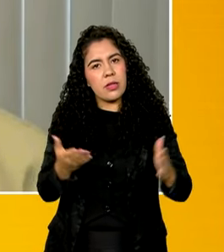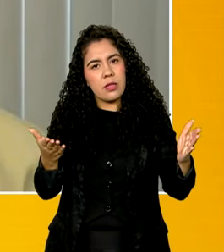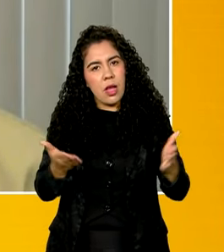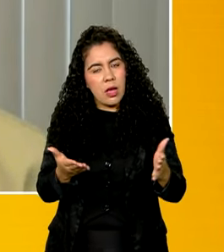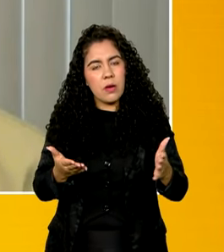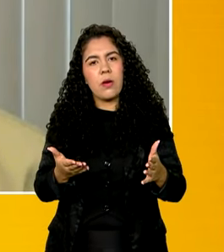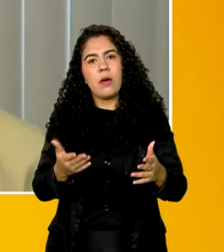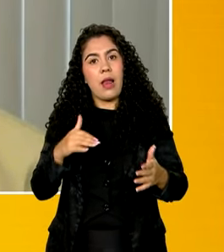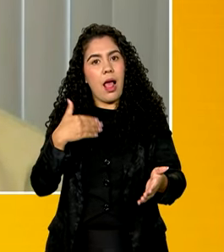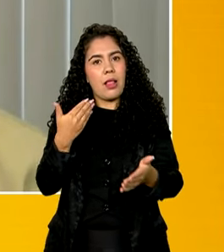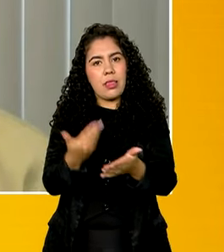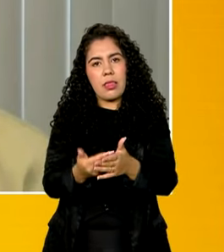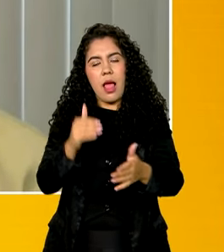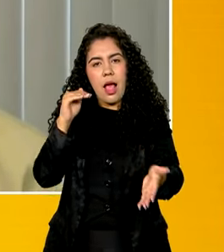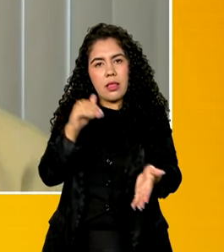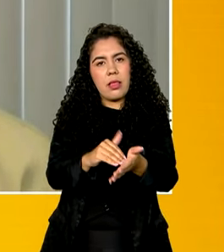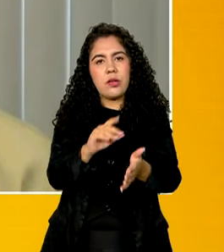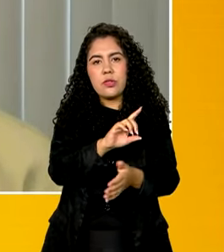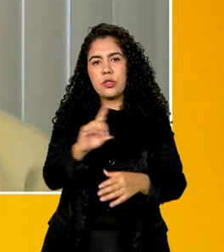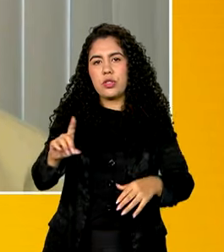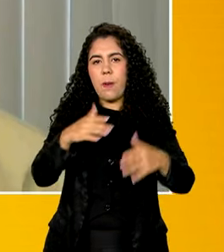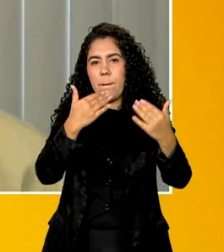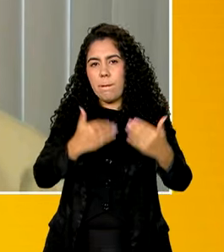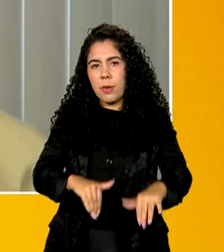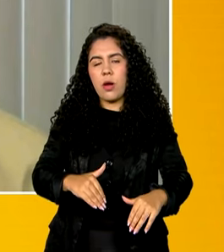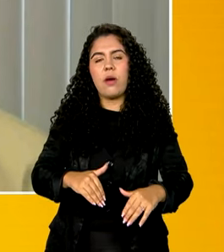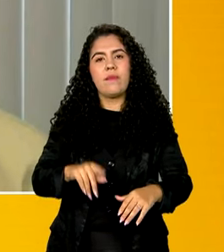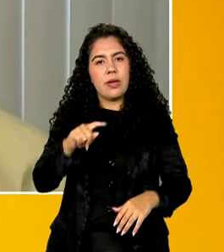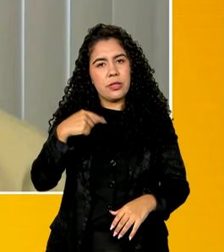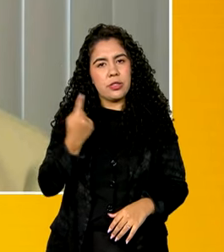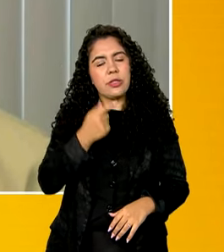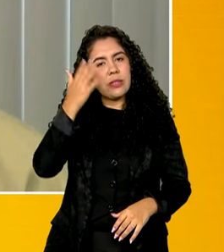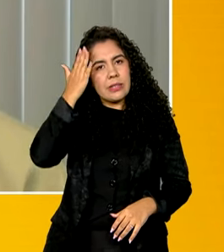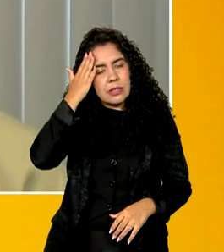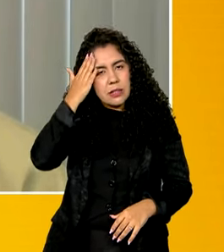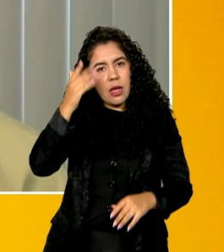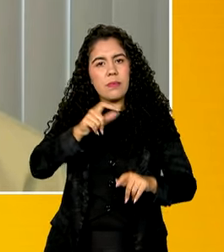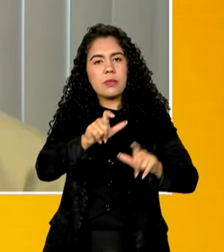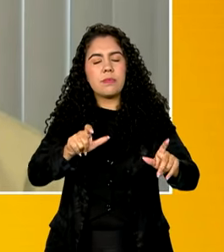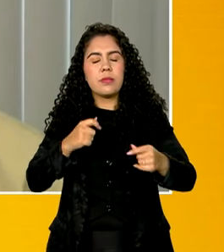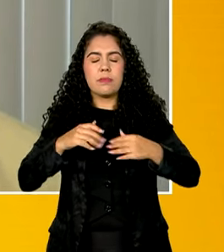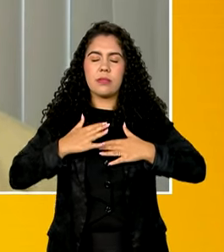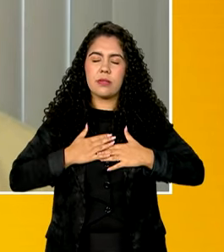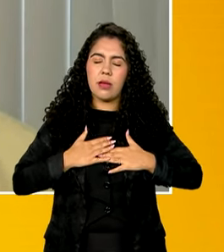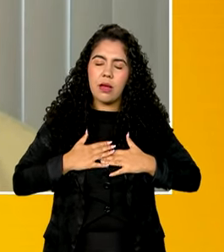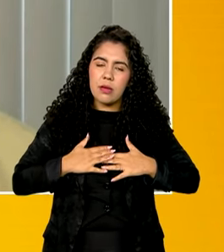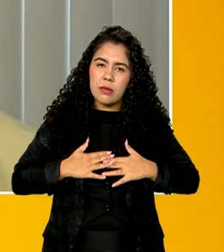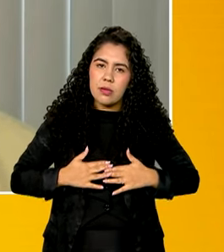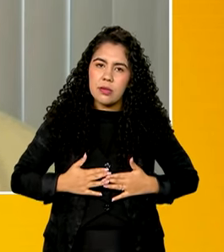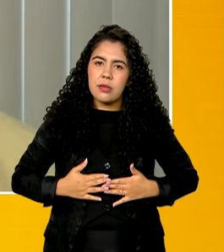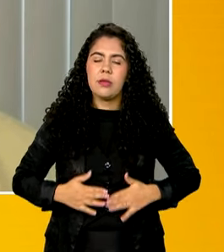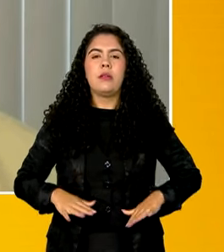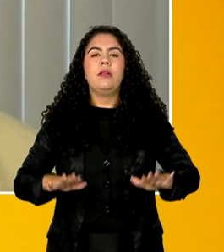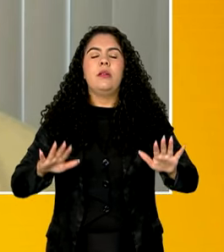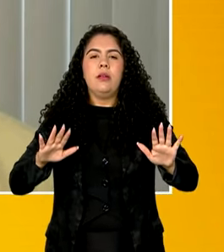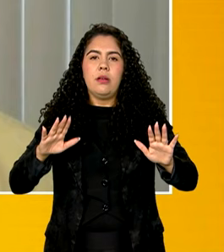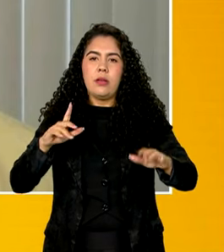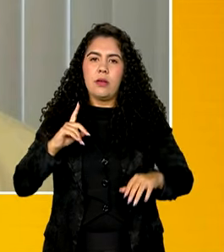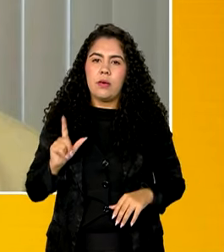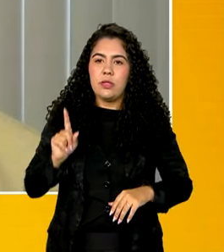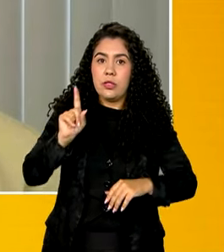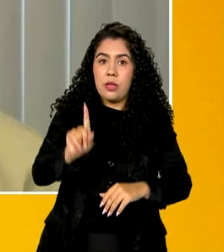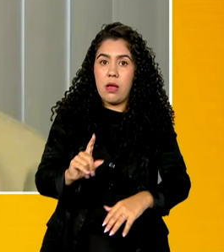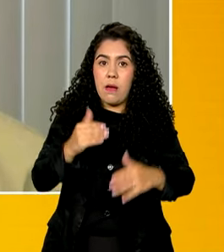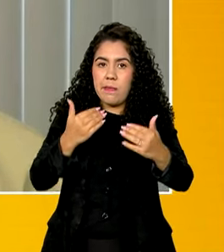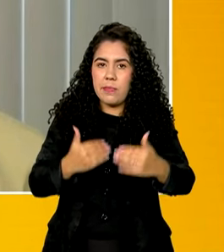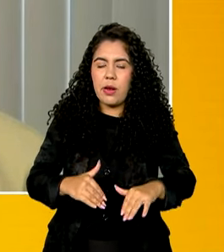da prova. A gente está chegando, a gente sabe que nos últimos dias é importante também as pessoas darem uma tranquilizada para chegar com a cabeça tranquila